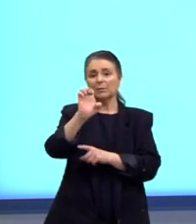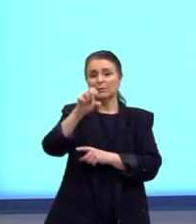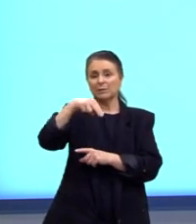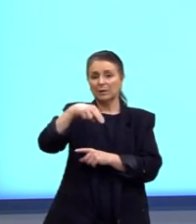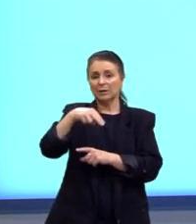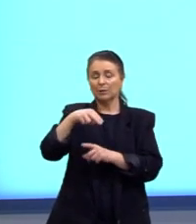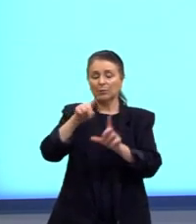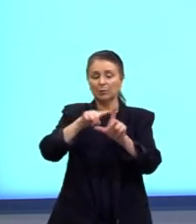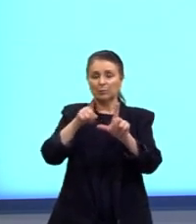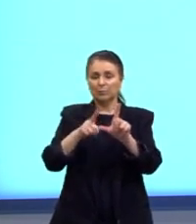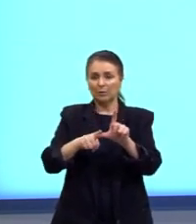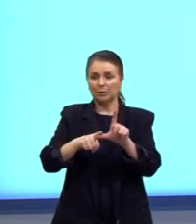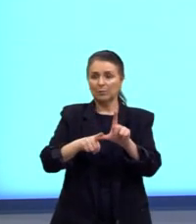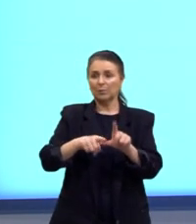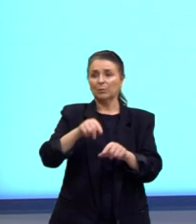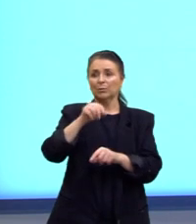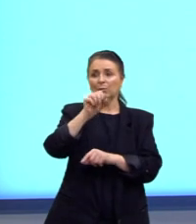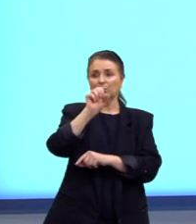V e o B.